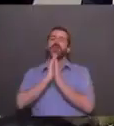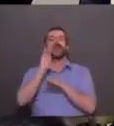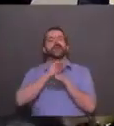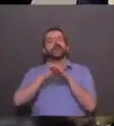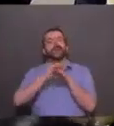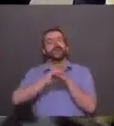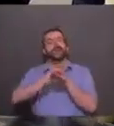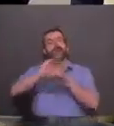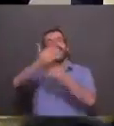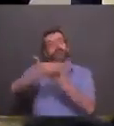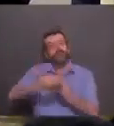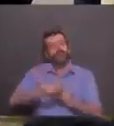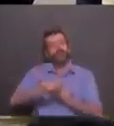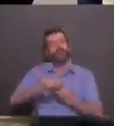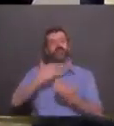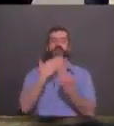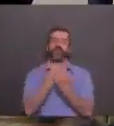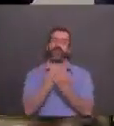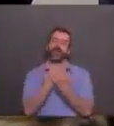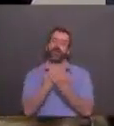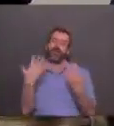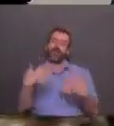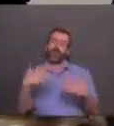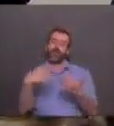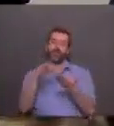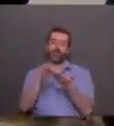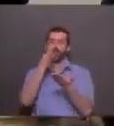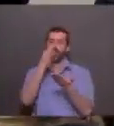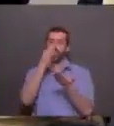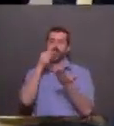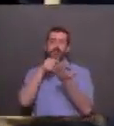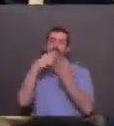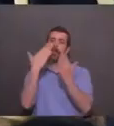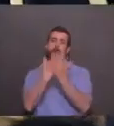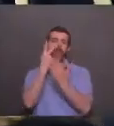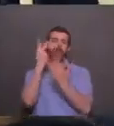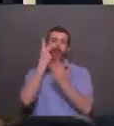trouxe-nos o dom da Eucaristia, o pão da vida e de salvação eterna.